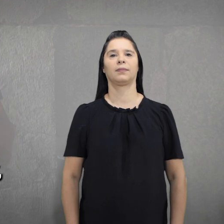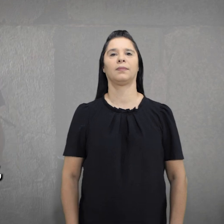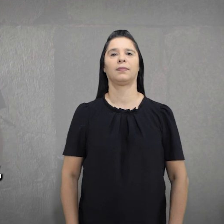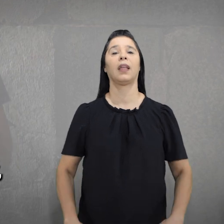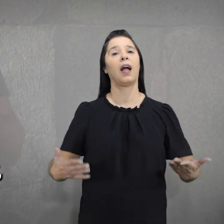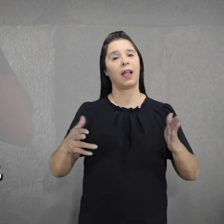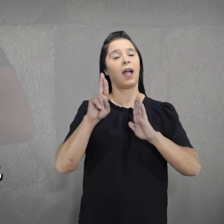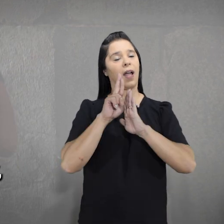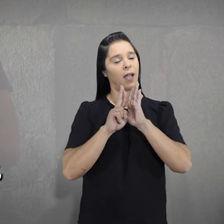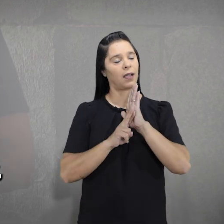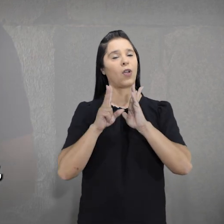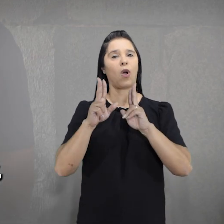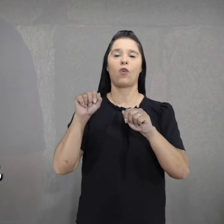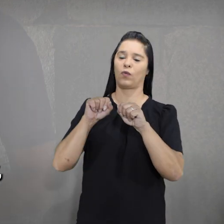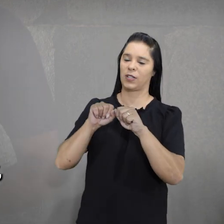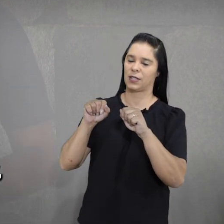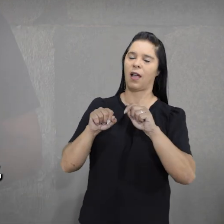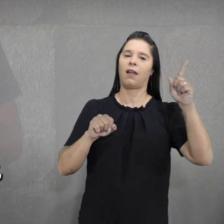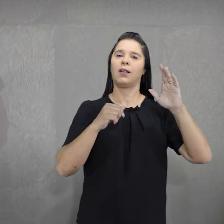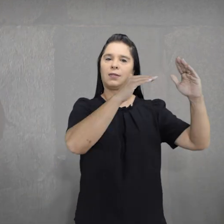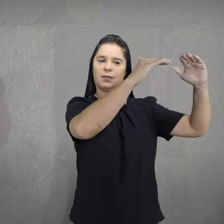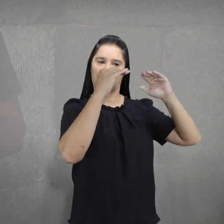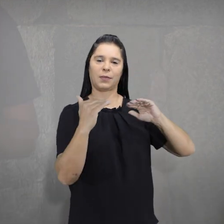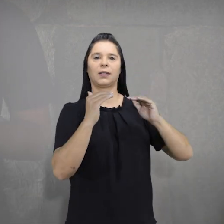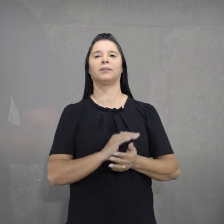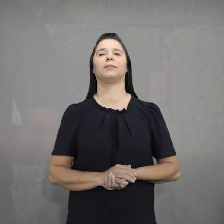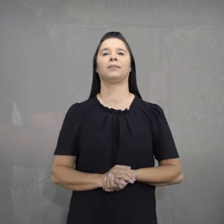Aí a regra é a mesma, o que a gente fizer, ele tem que obedecer.